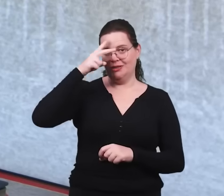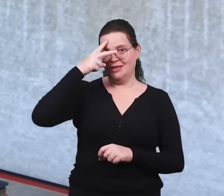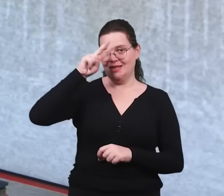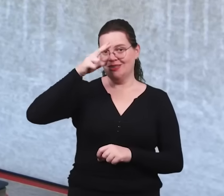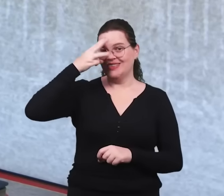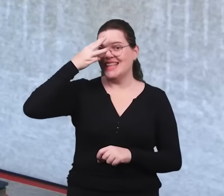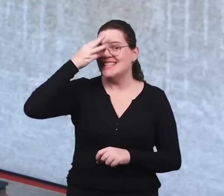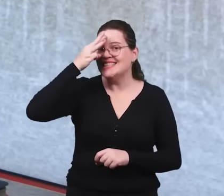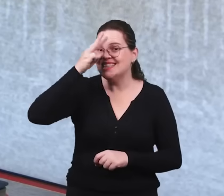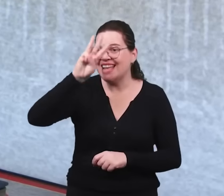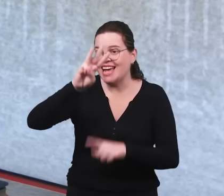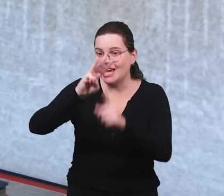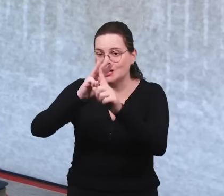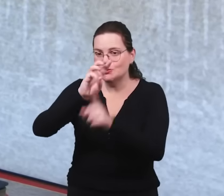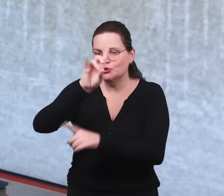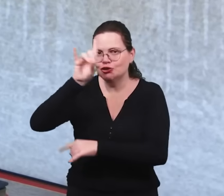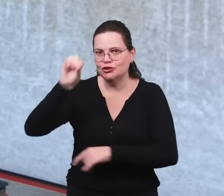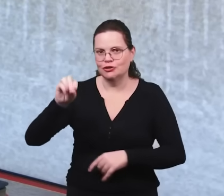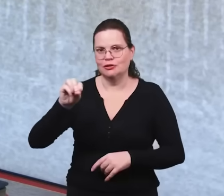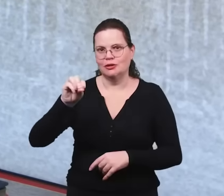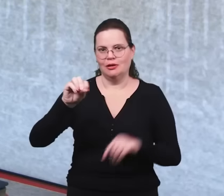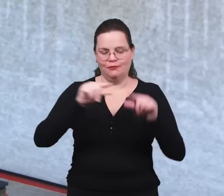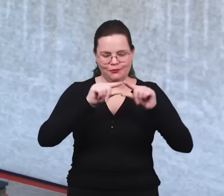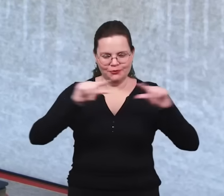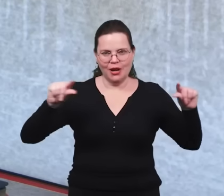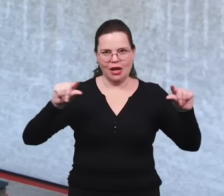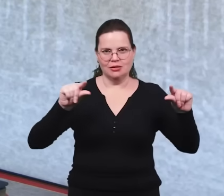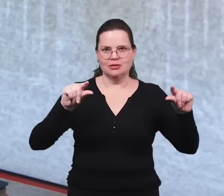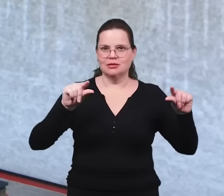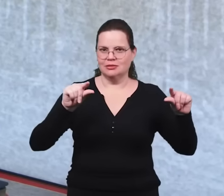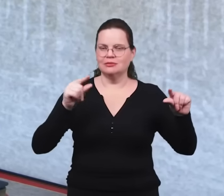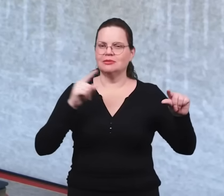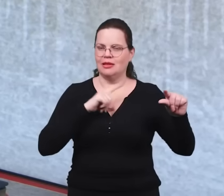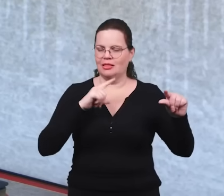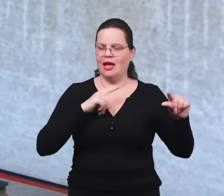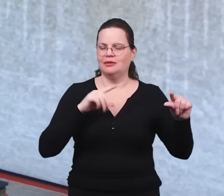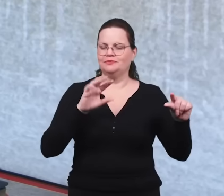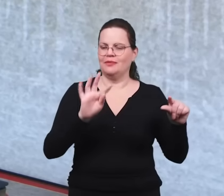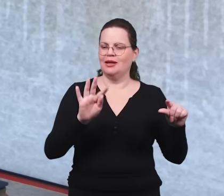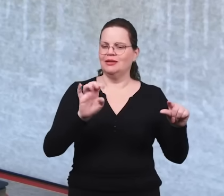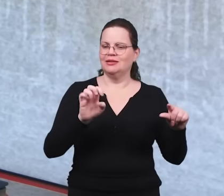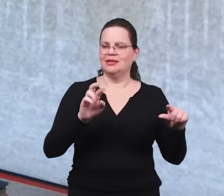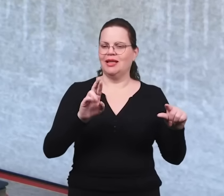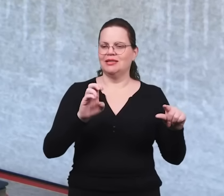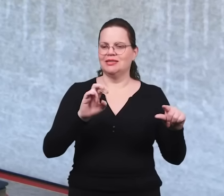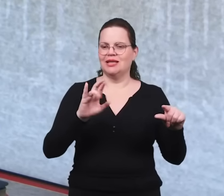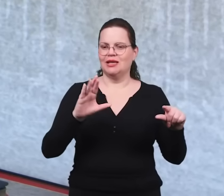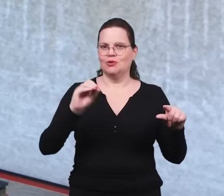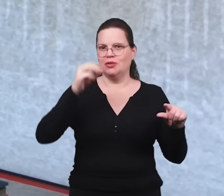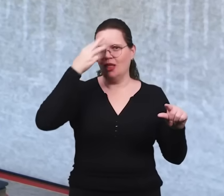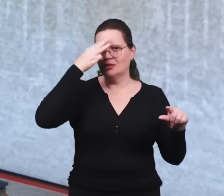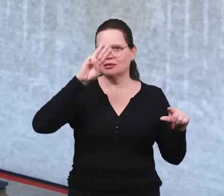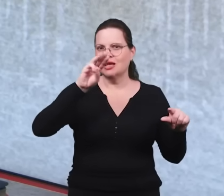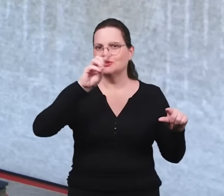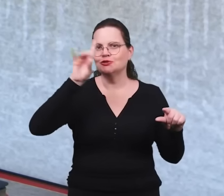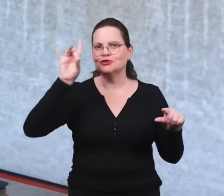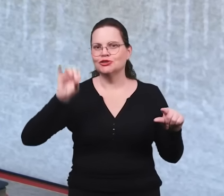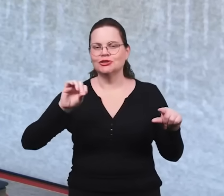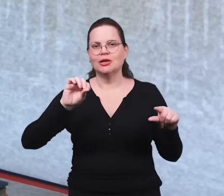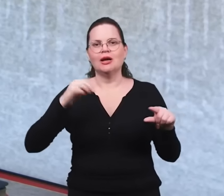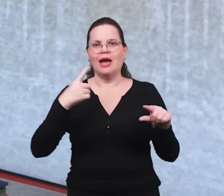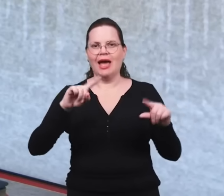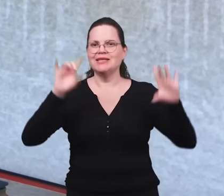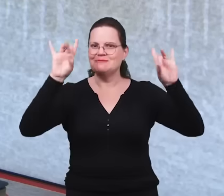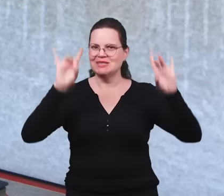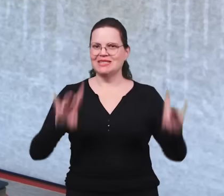dia é uma expressão que tem um significado muito especial, porque foi o dia que marcou a